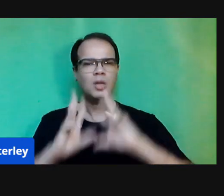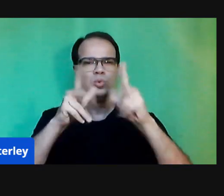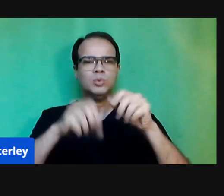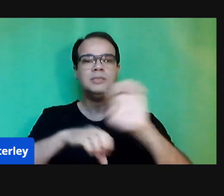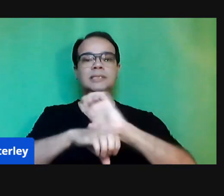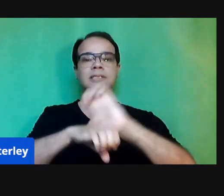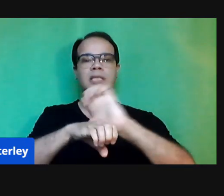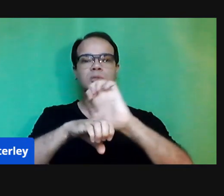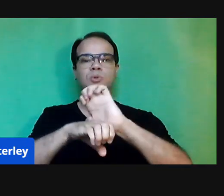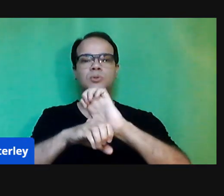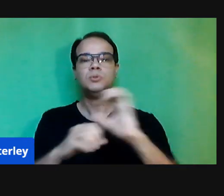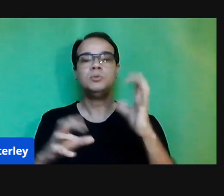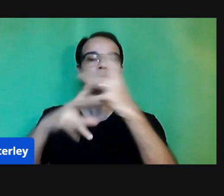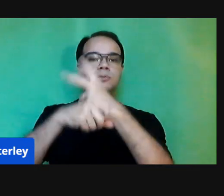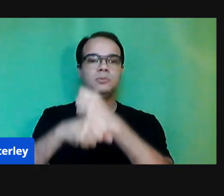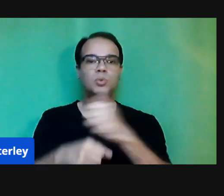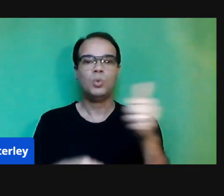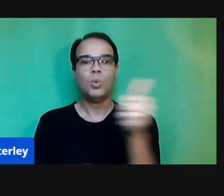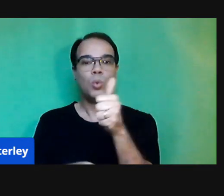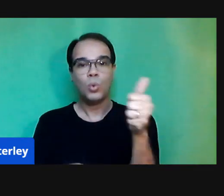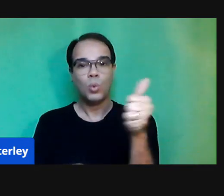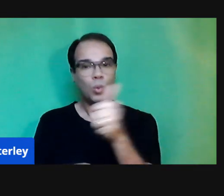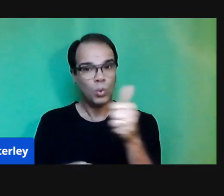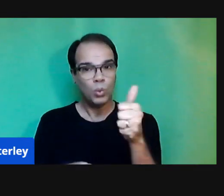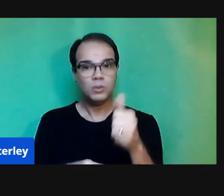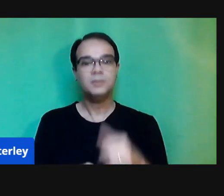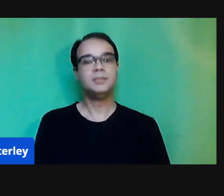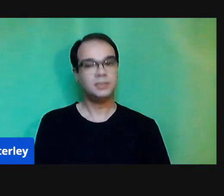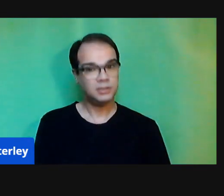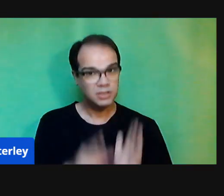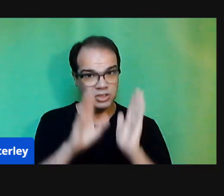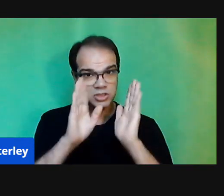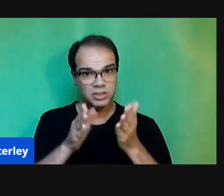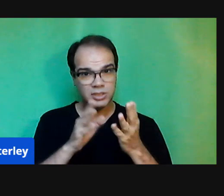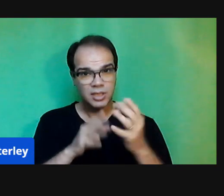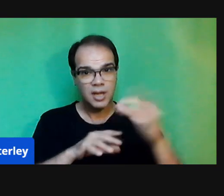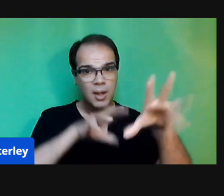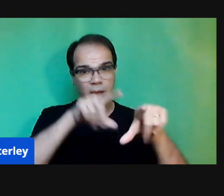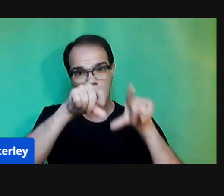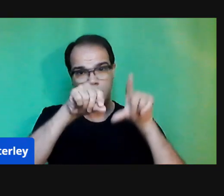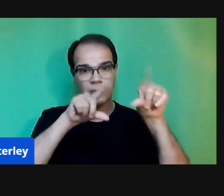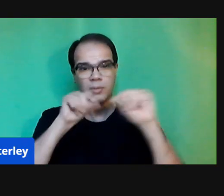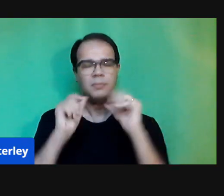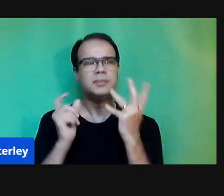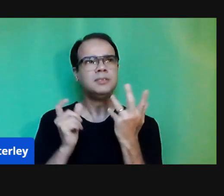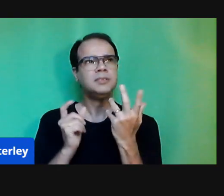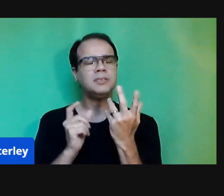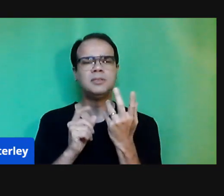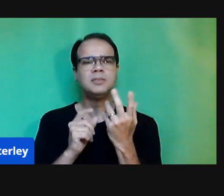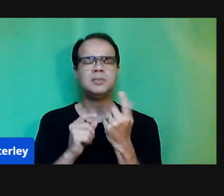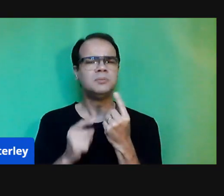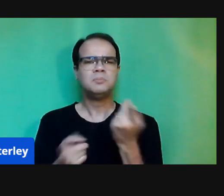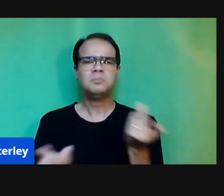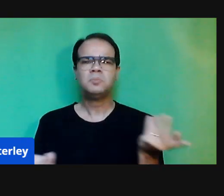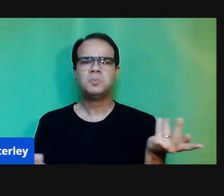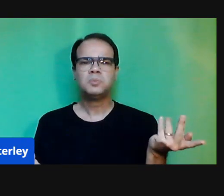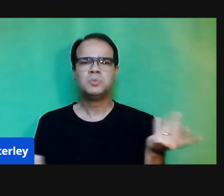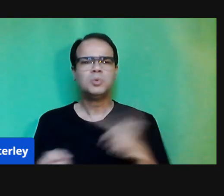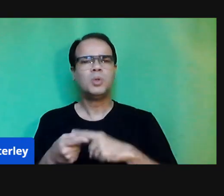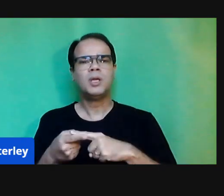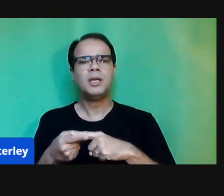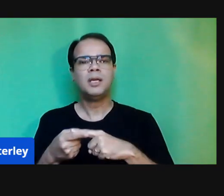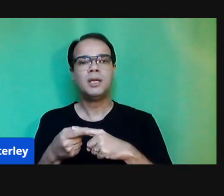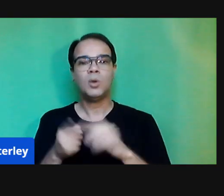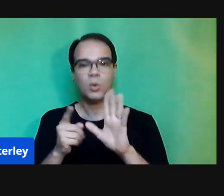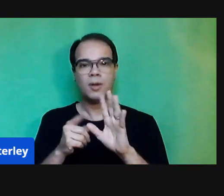inscritos. A proposta era fazer um curto de uma lauda, desculpa, um mini conto de